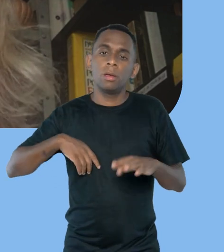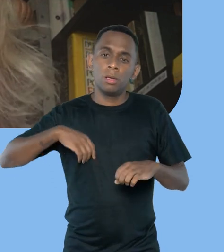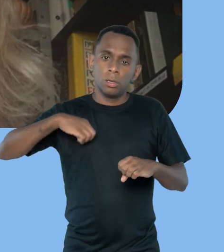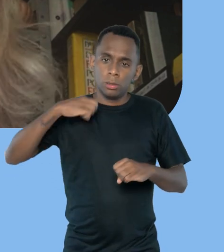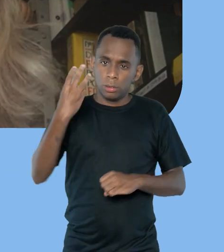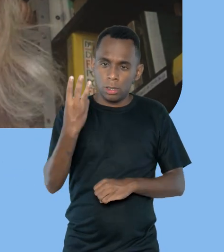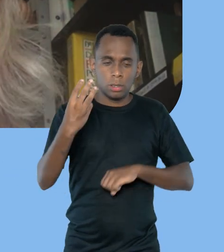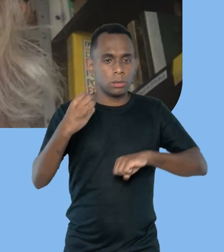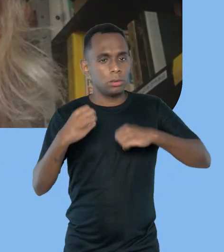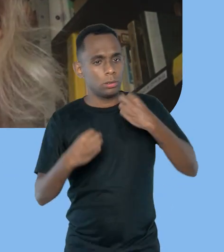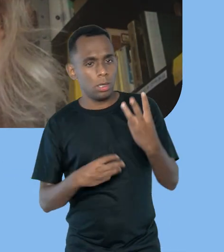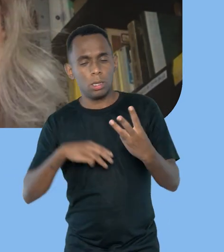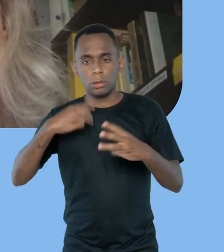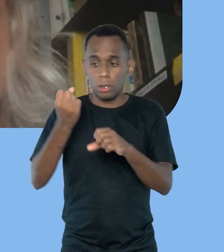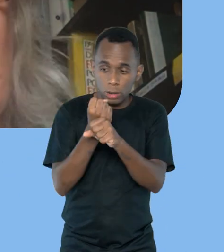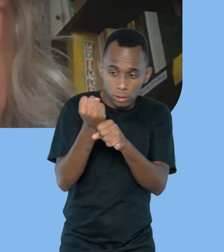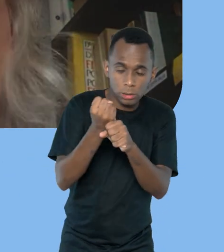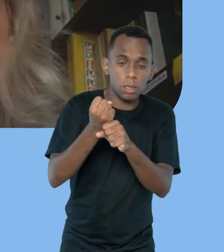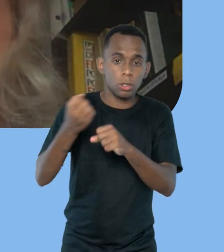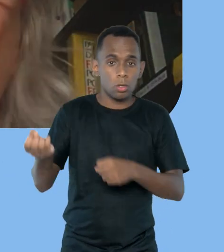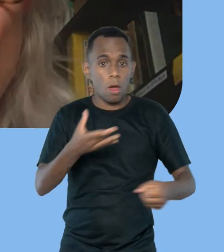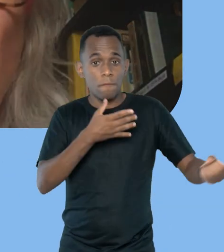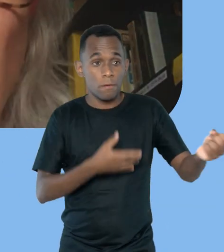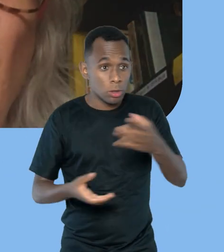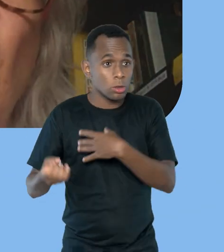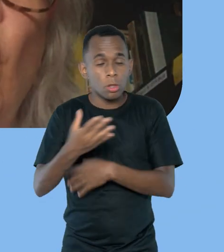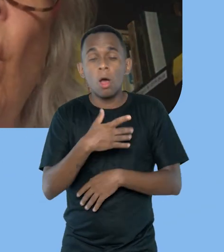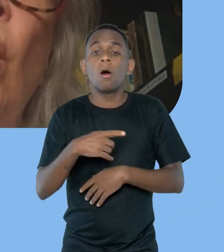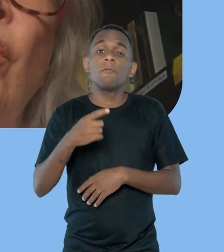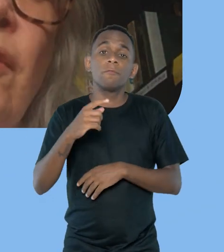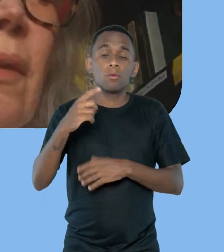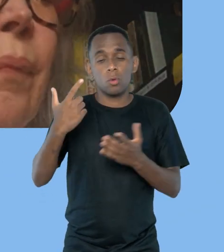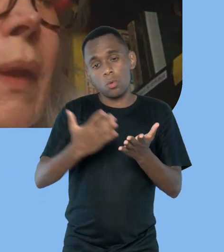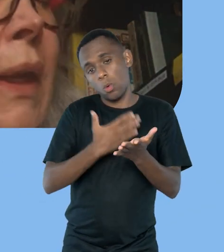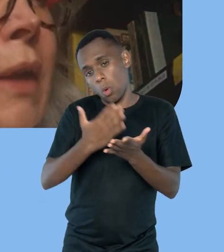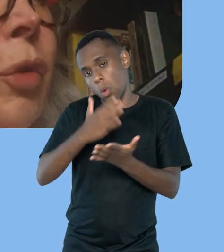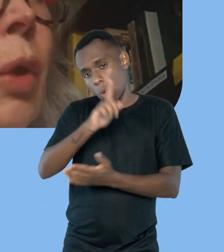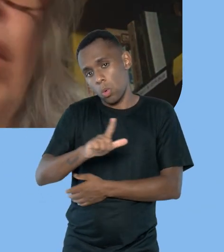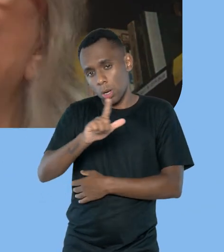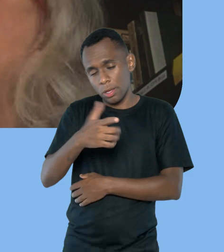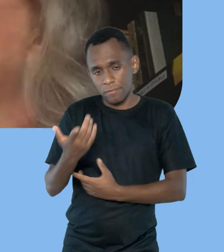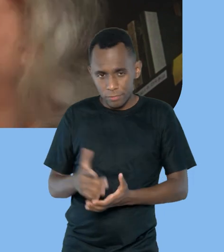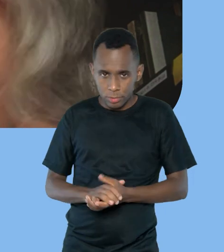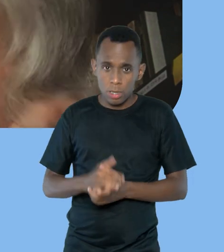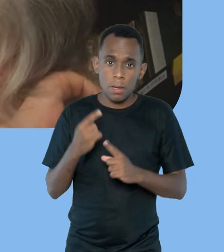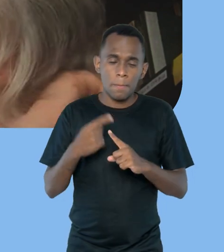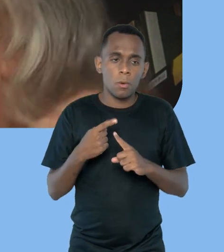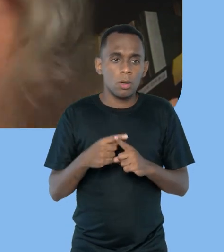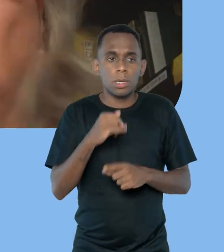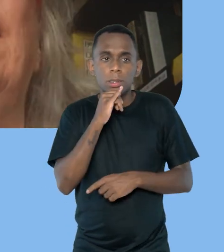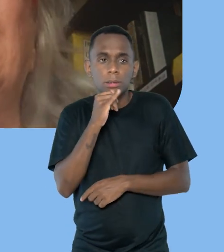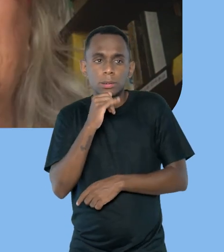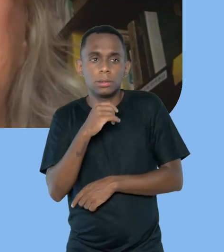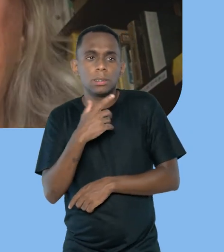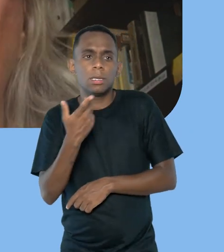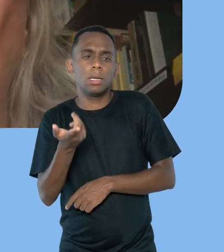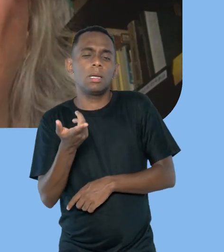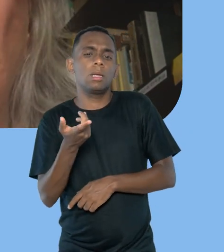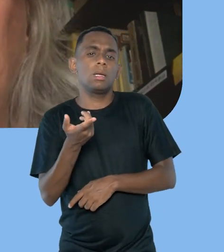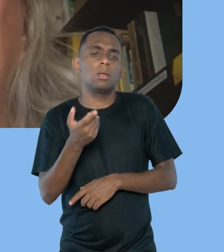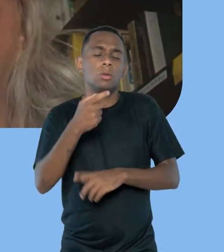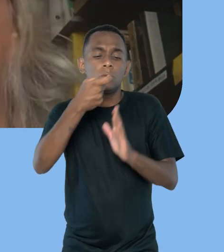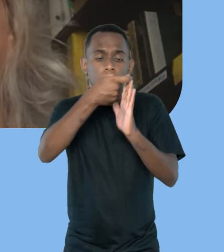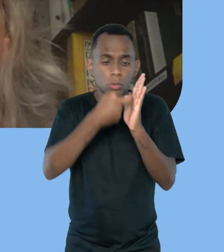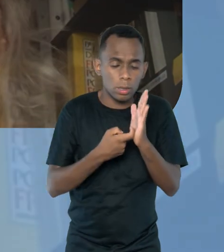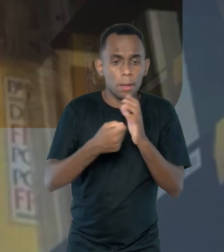3 anos. A gente atualiza os livros, até porque os textos